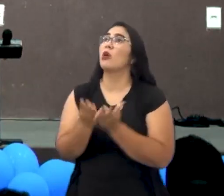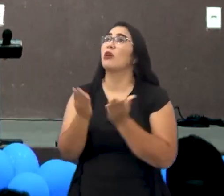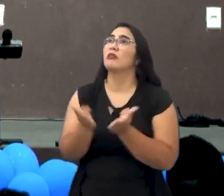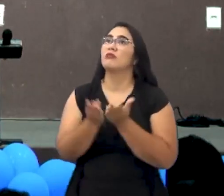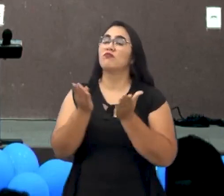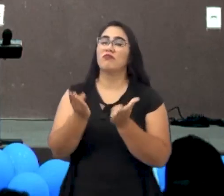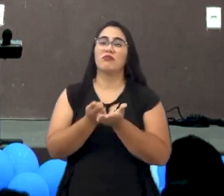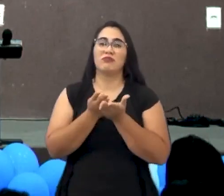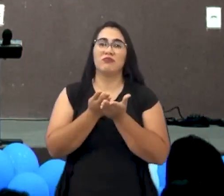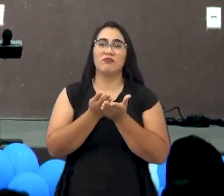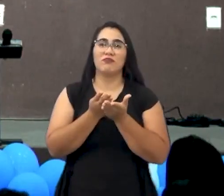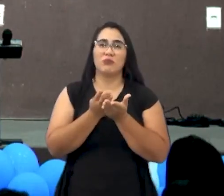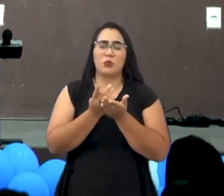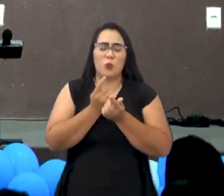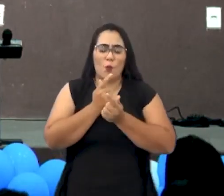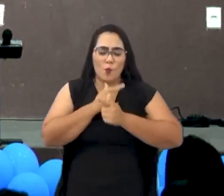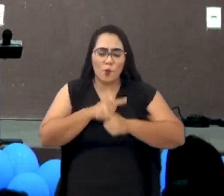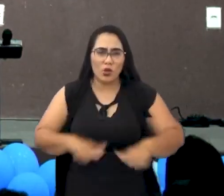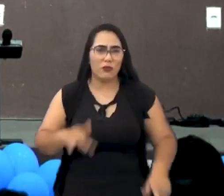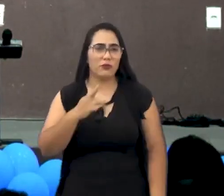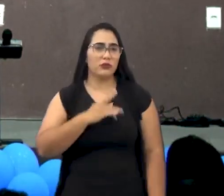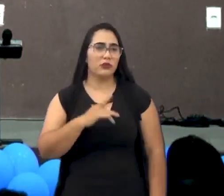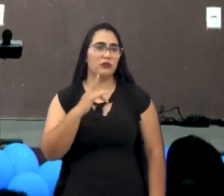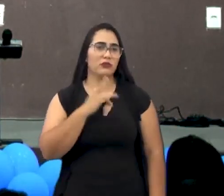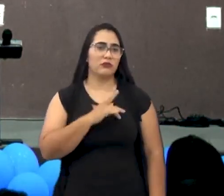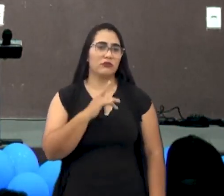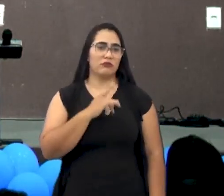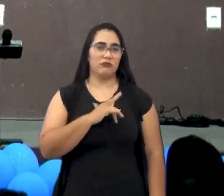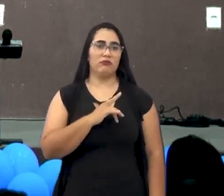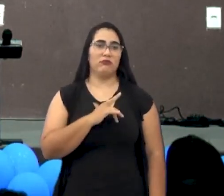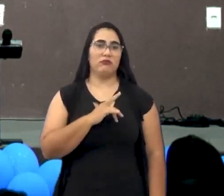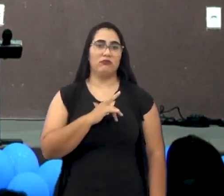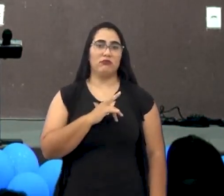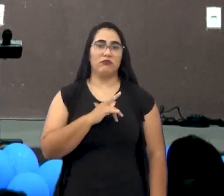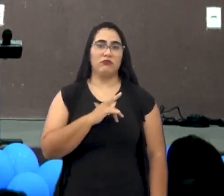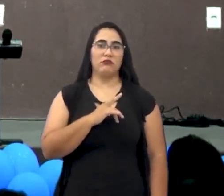pobre, que ele era um miserável.